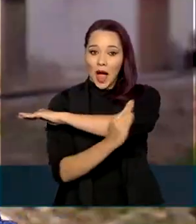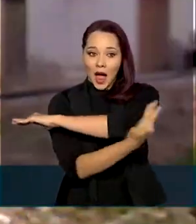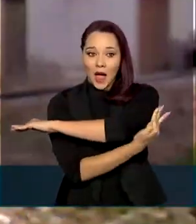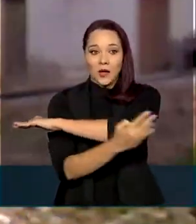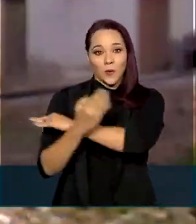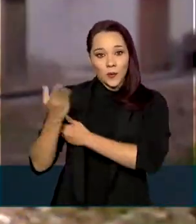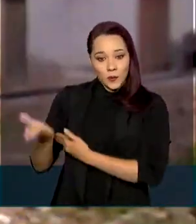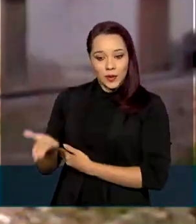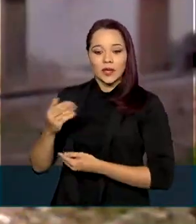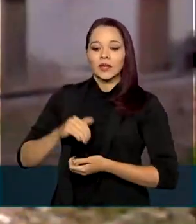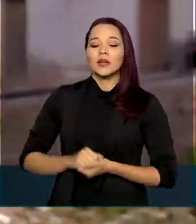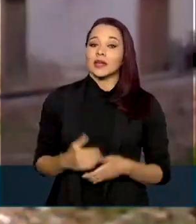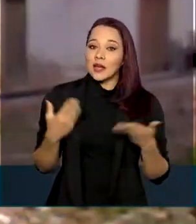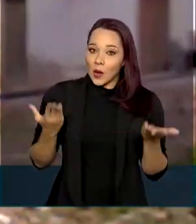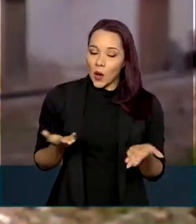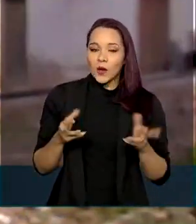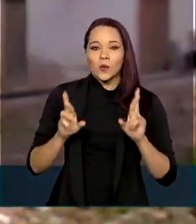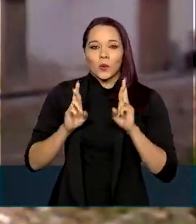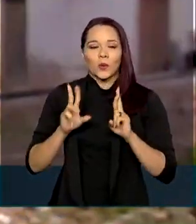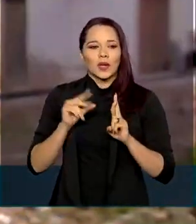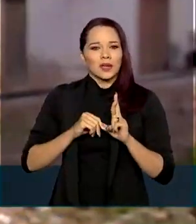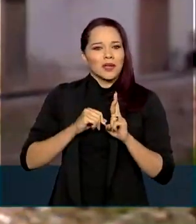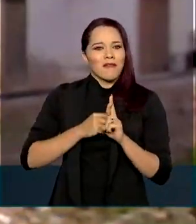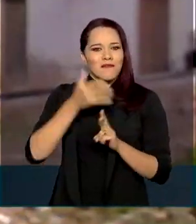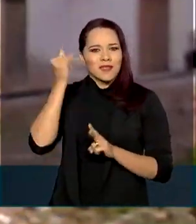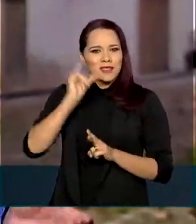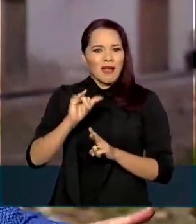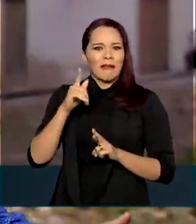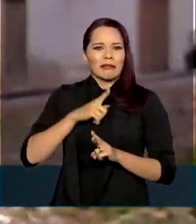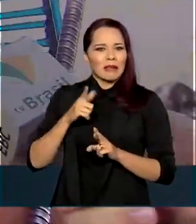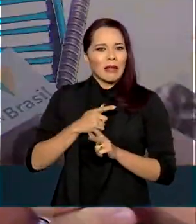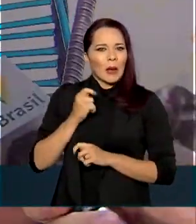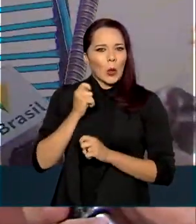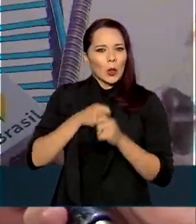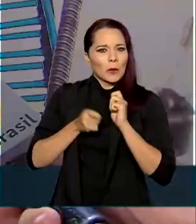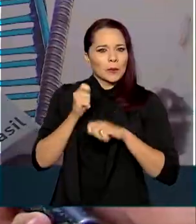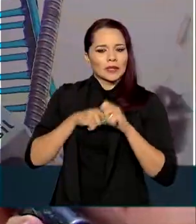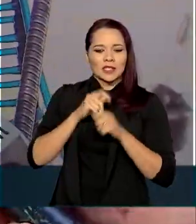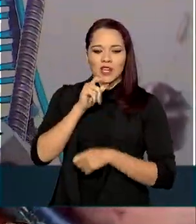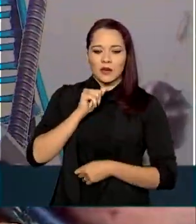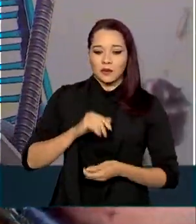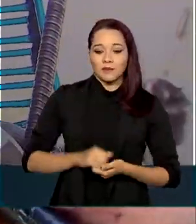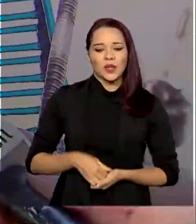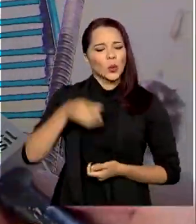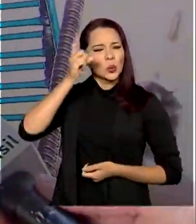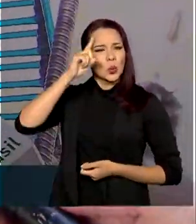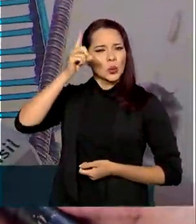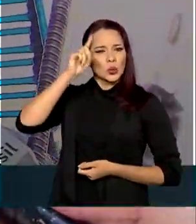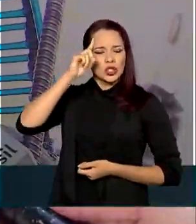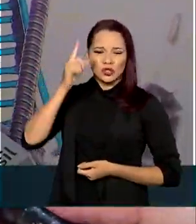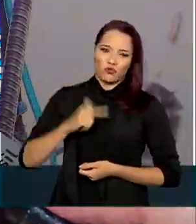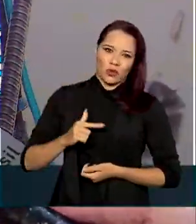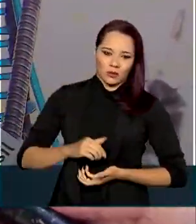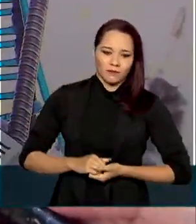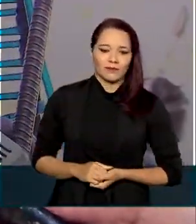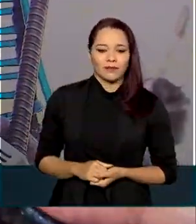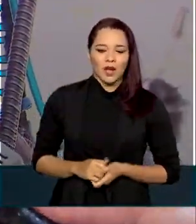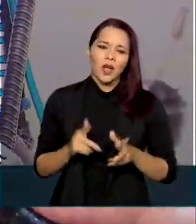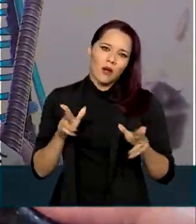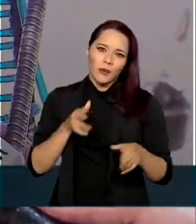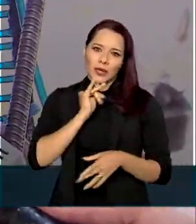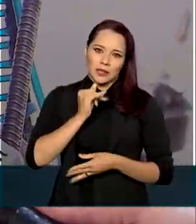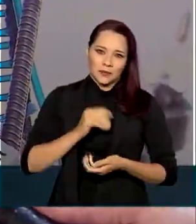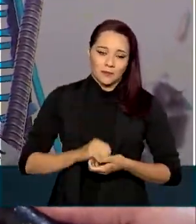Egito, que esperam agora não ter que passar mais pelo racionamento. Todos os dias não tem, né? Como eu falei, vamos dizer assim,